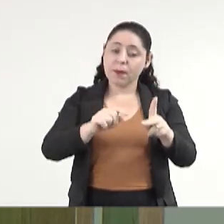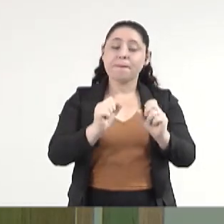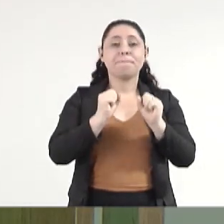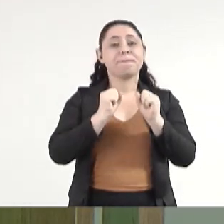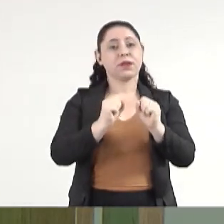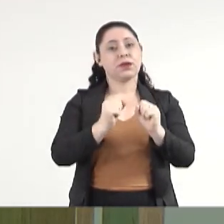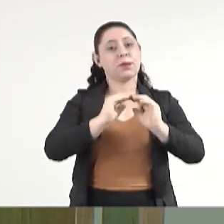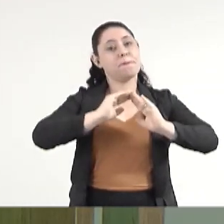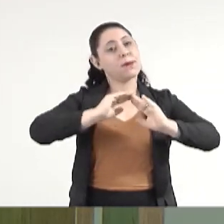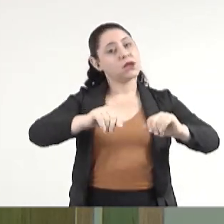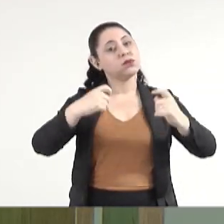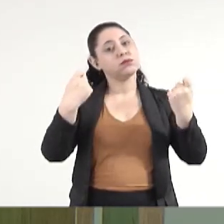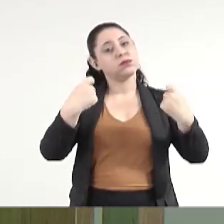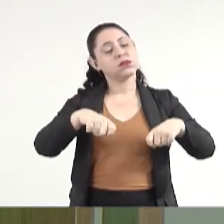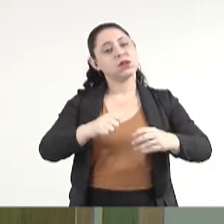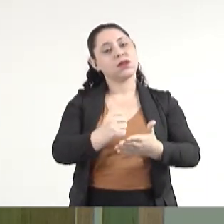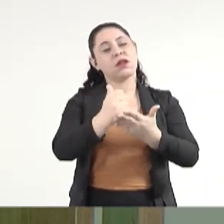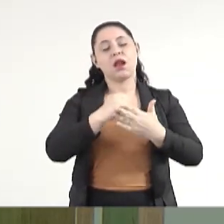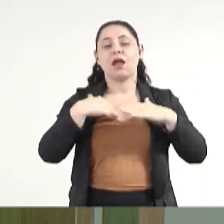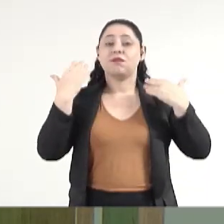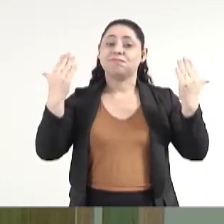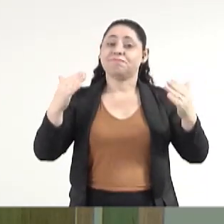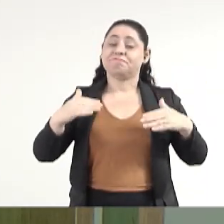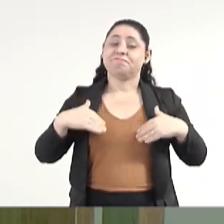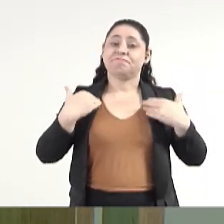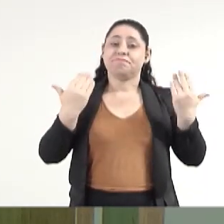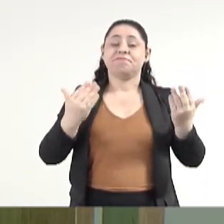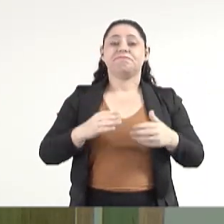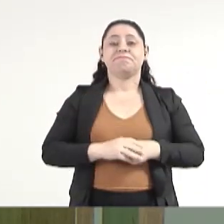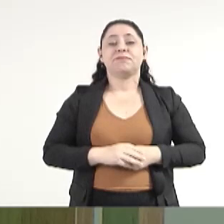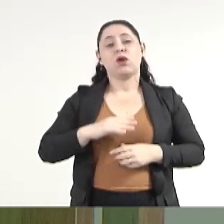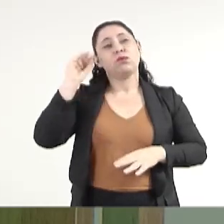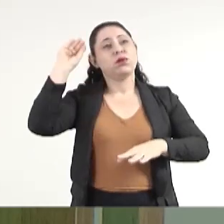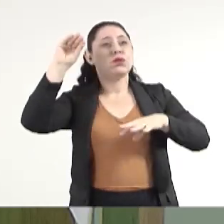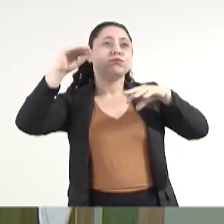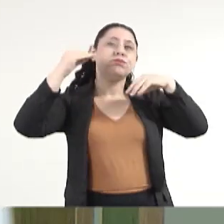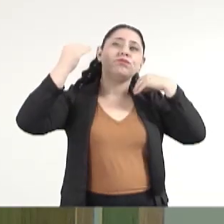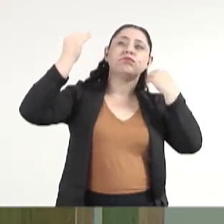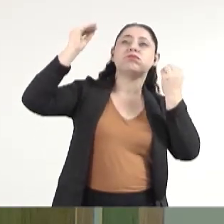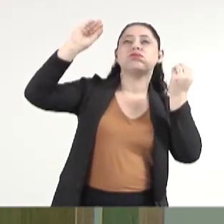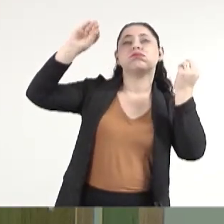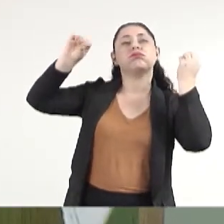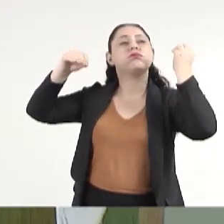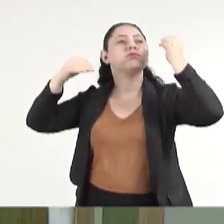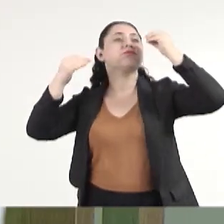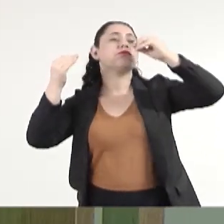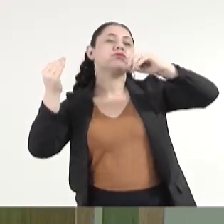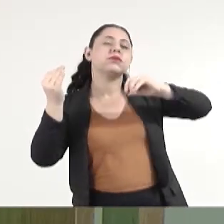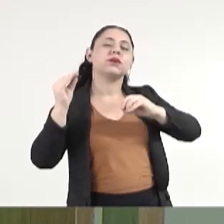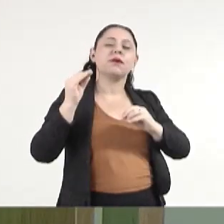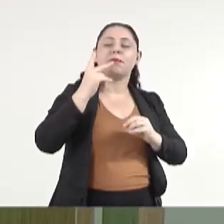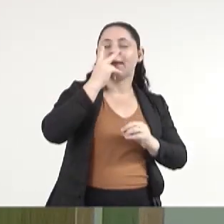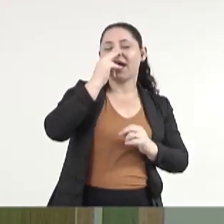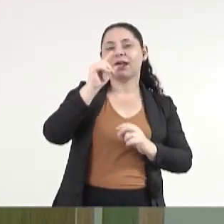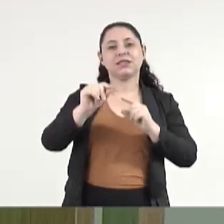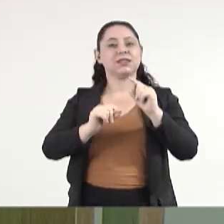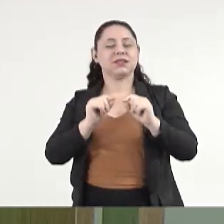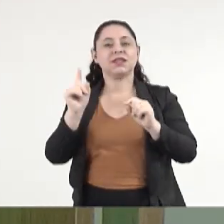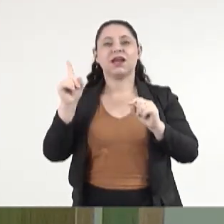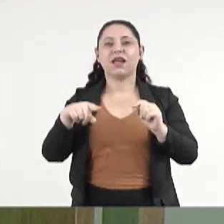população, de uma comunidade que traz alegria, né? O reggae é um ritmo gostoso, um